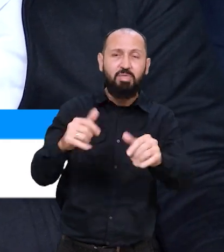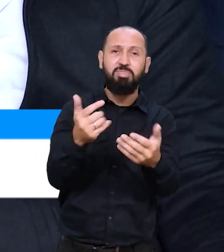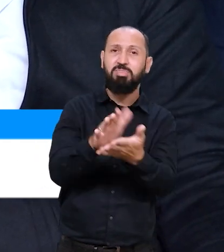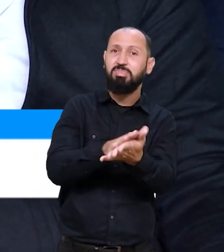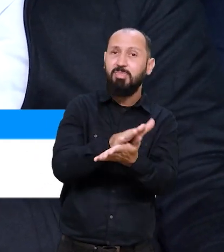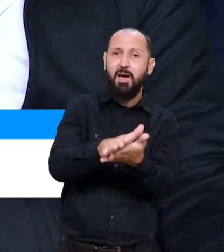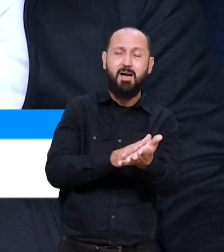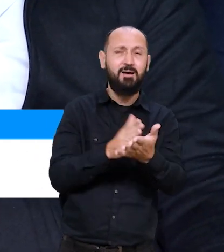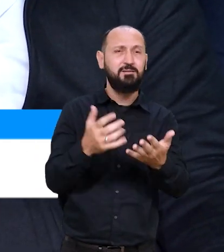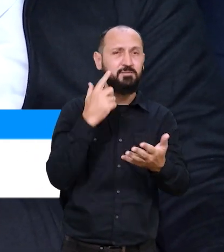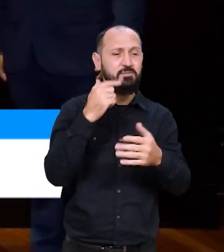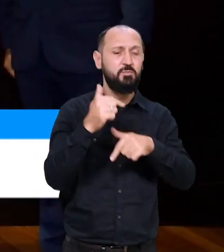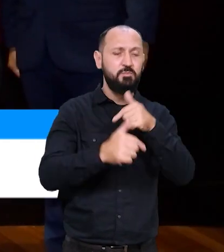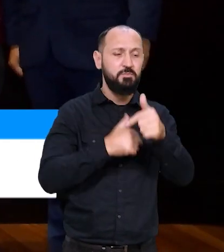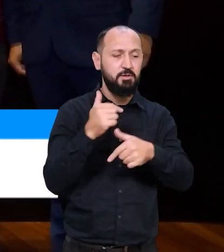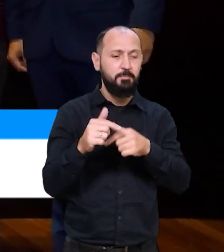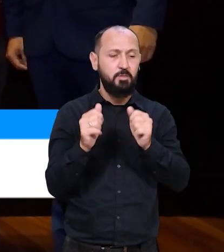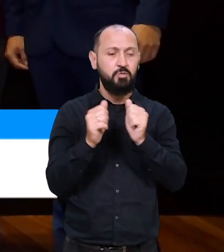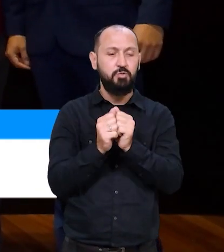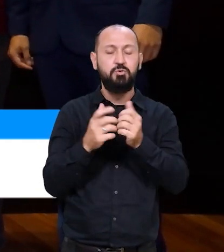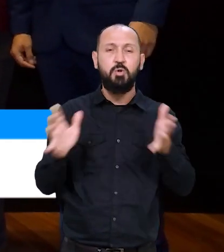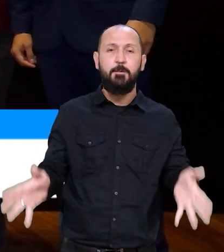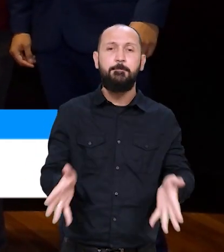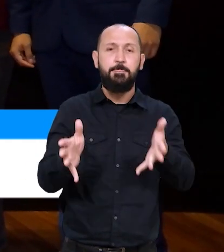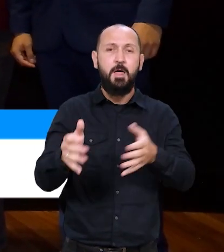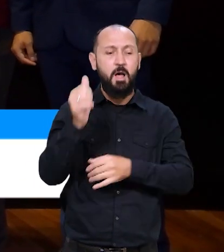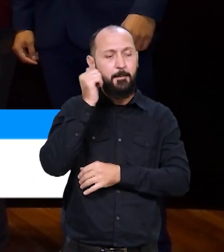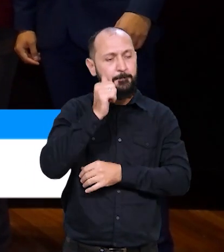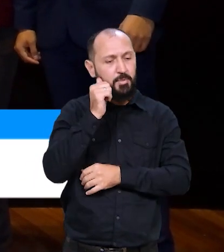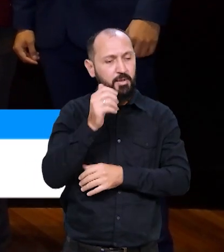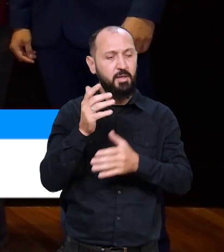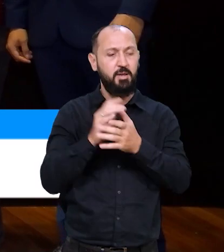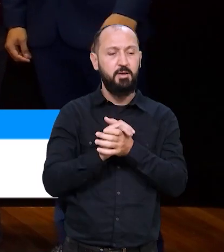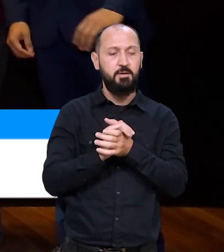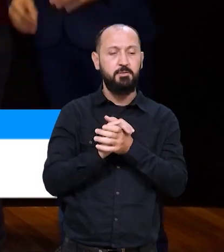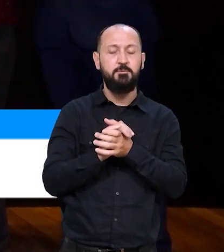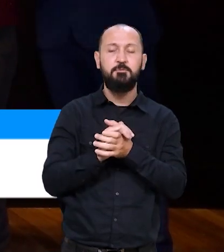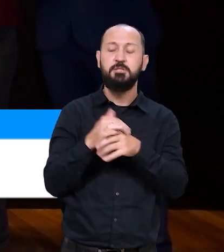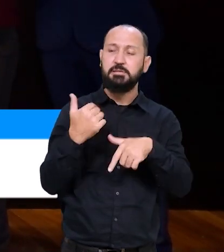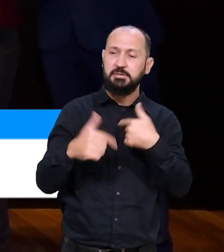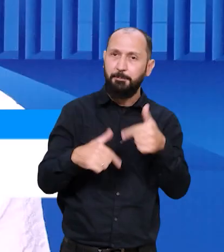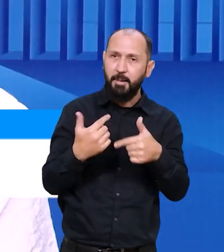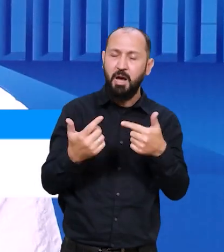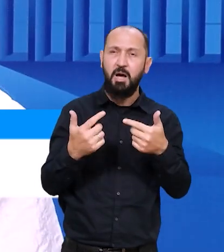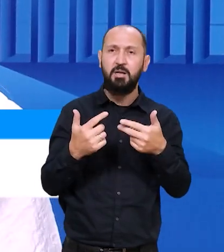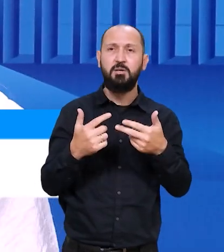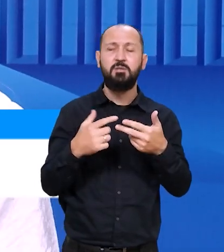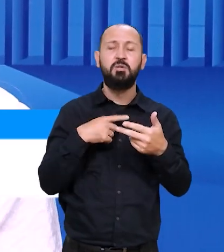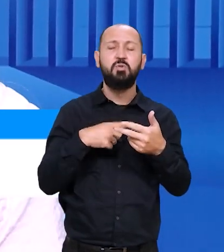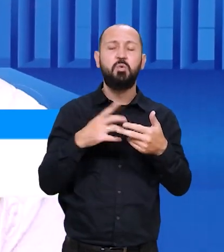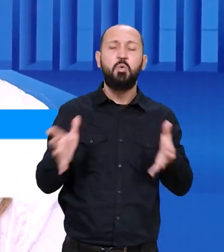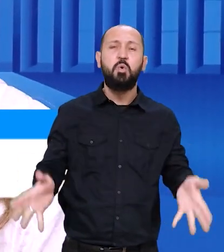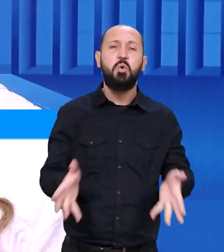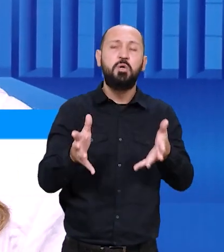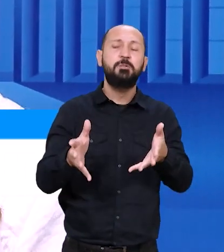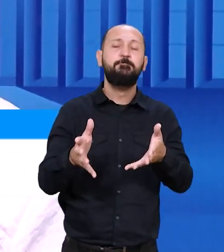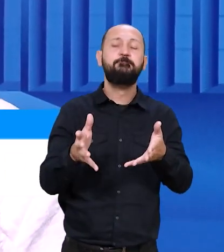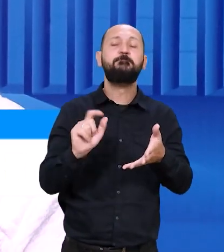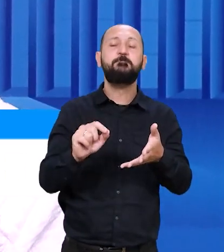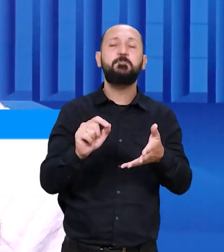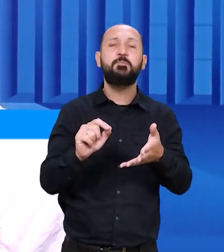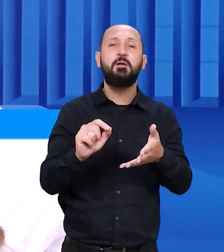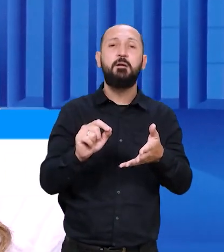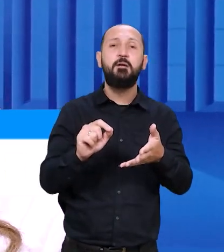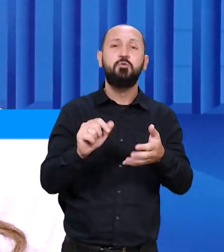não tivessem nenhuma informação, fazendo um trabalho, inclusive, de incentivo às mulheres